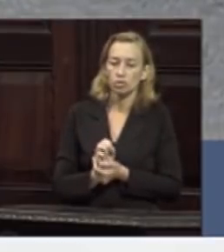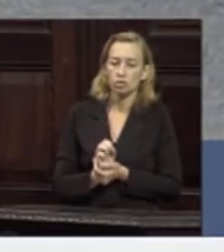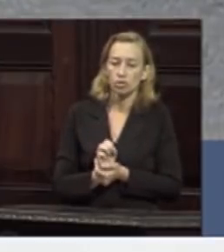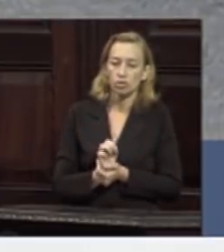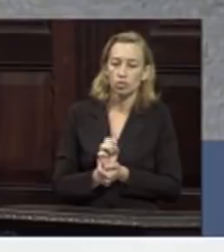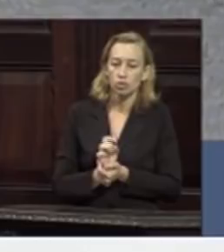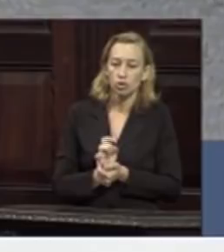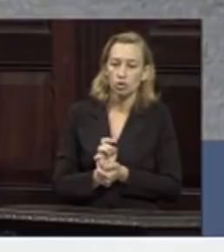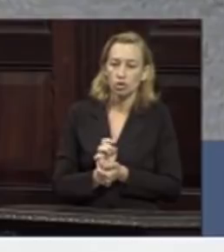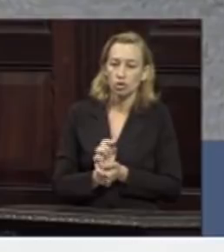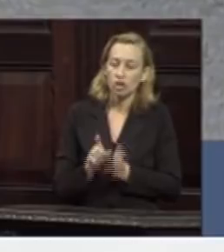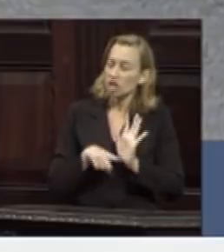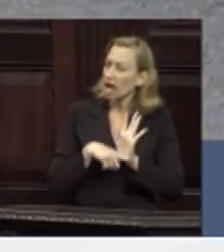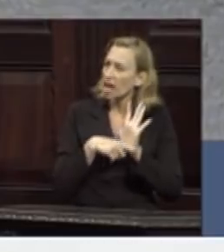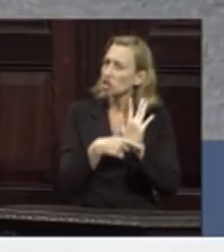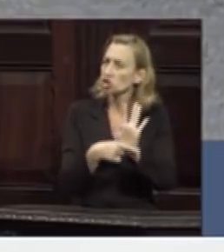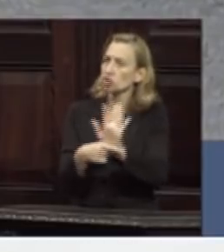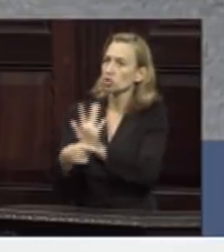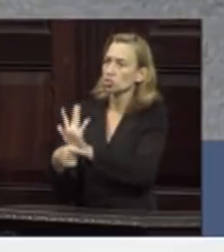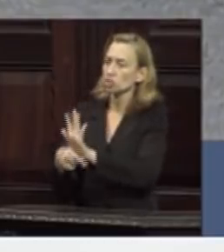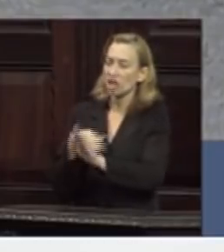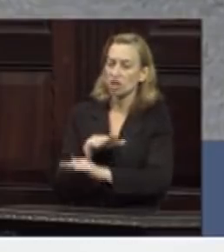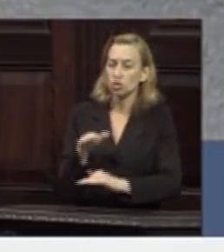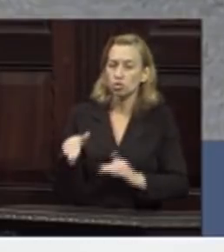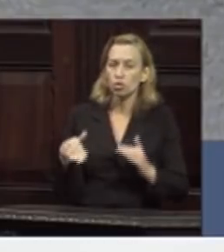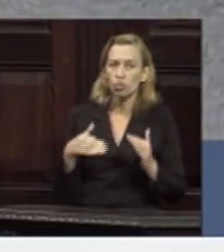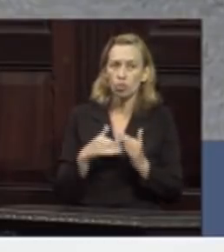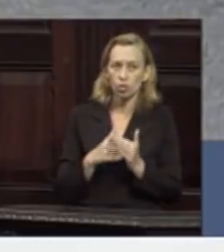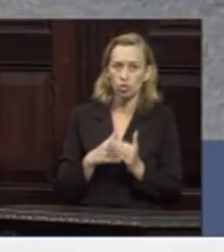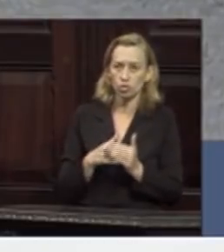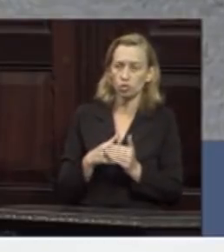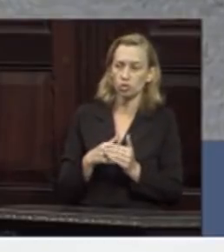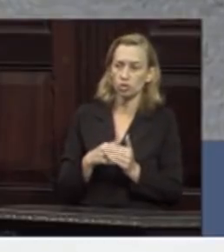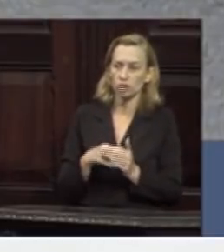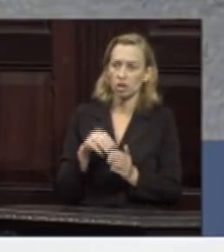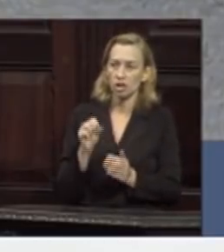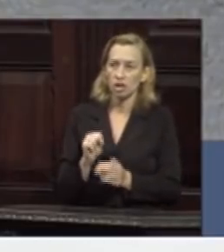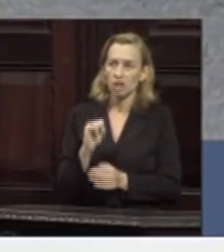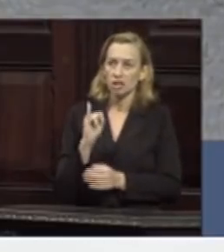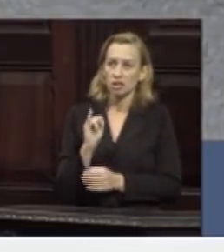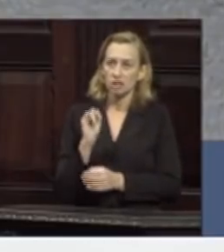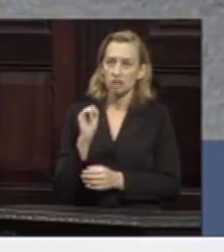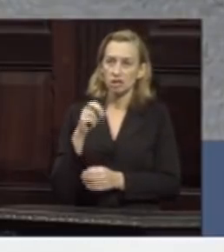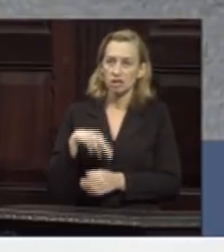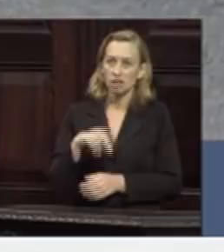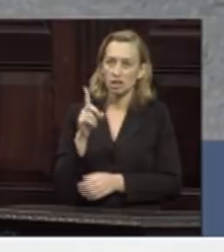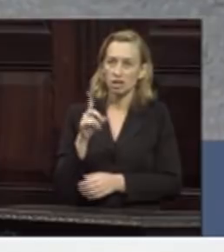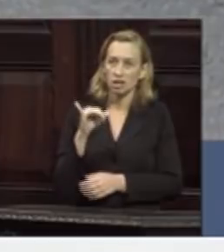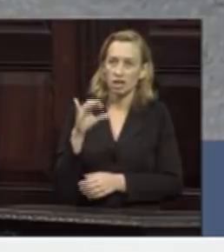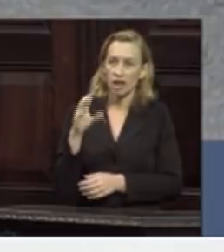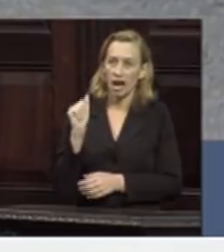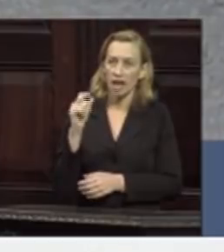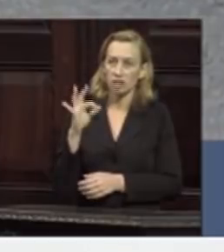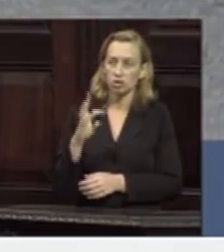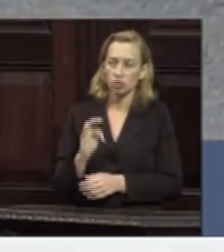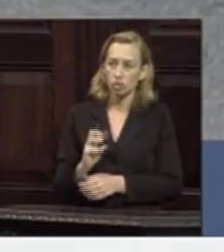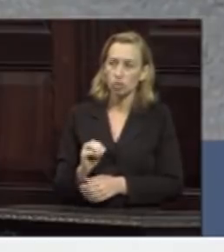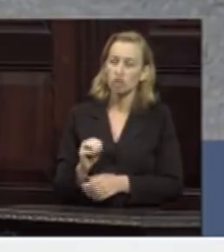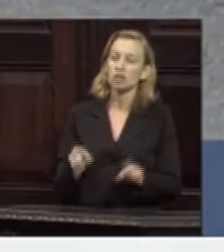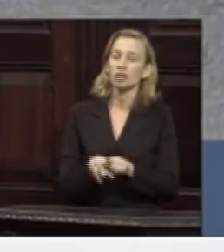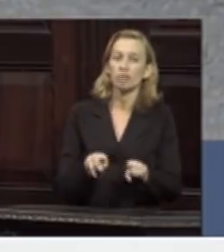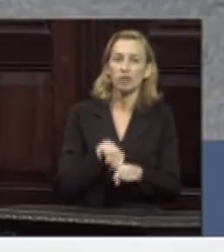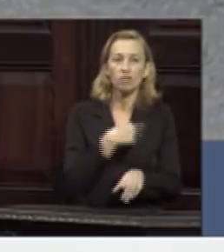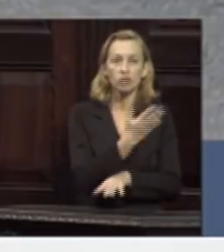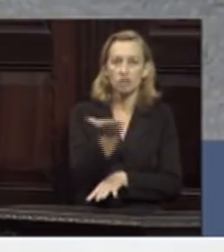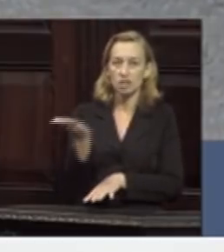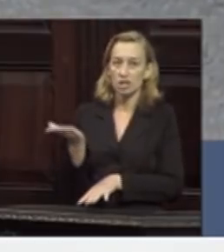plano que contemple todos os sindicatos e vocês, com certeza vou